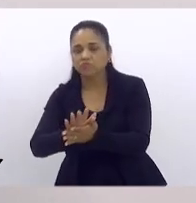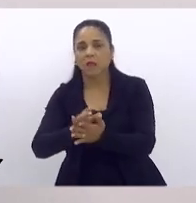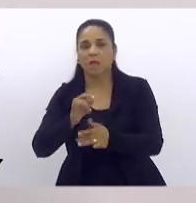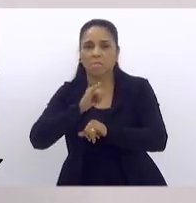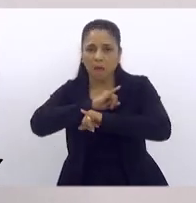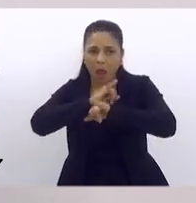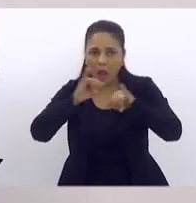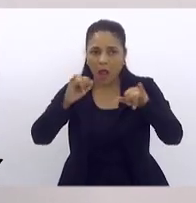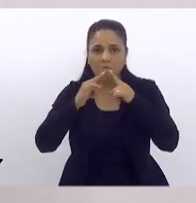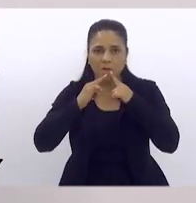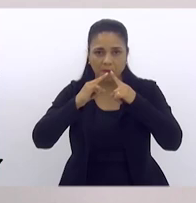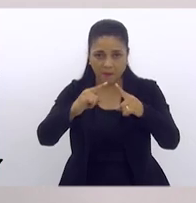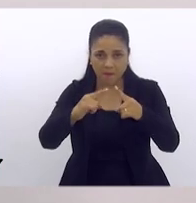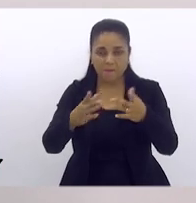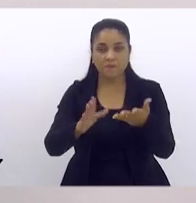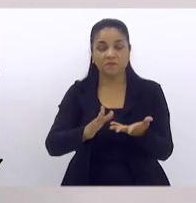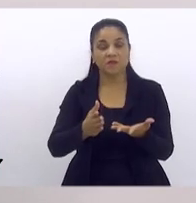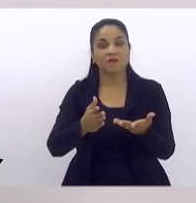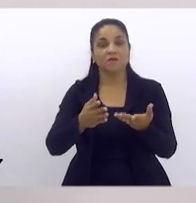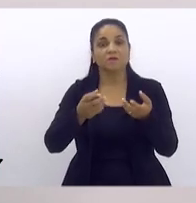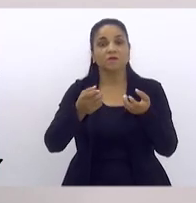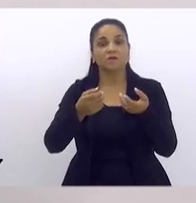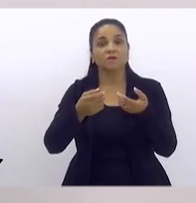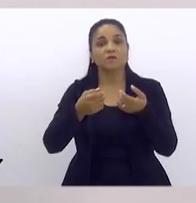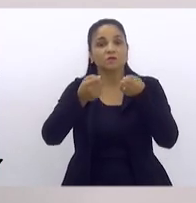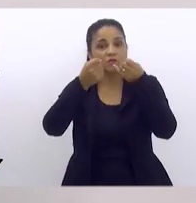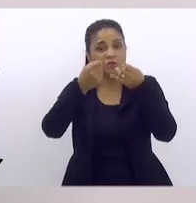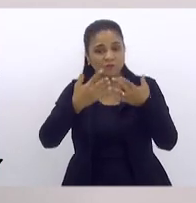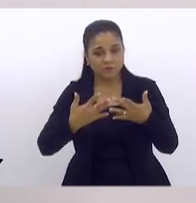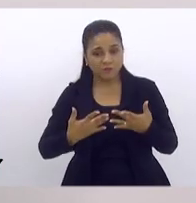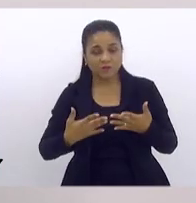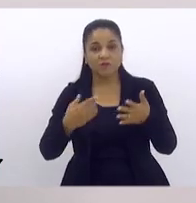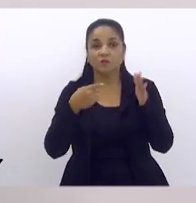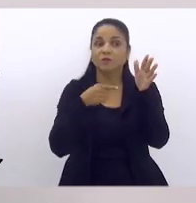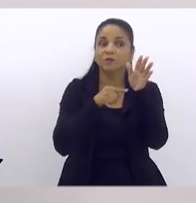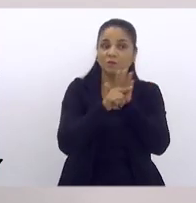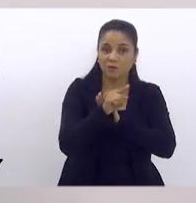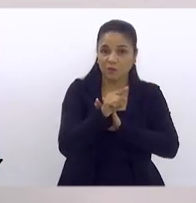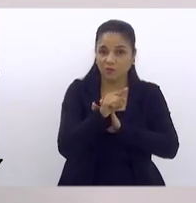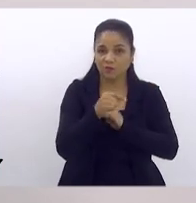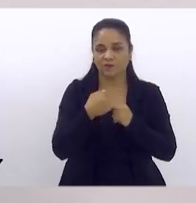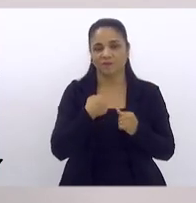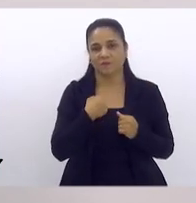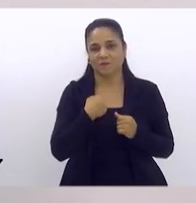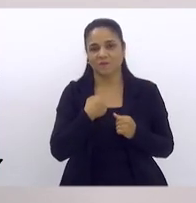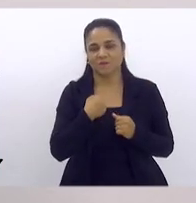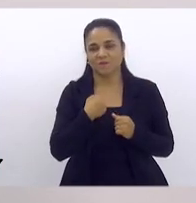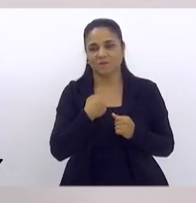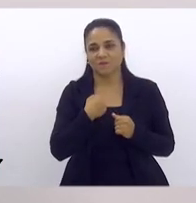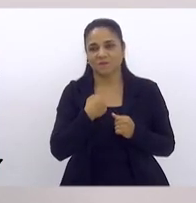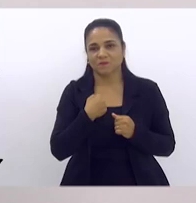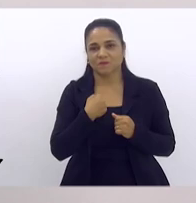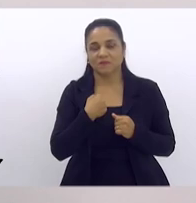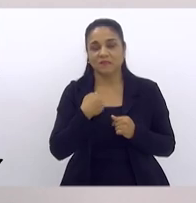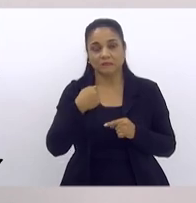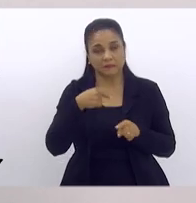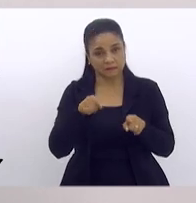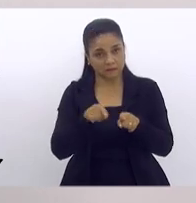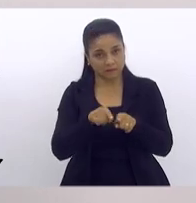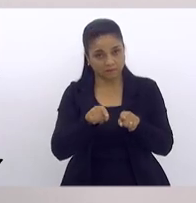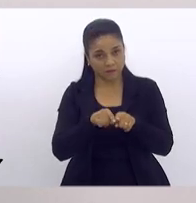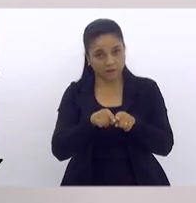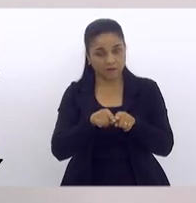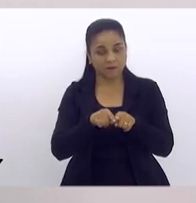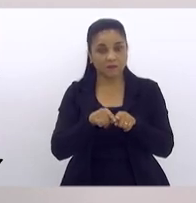E por que que eu tô falando esse essa era uma das perguntas que eu ia fazer porque o que a gente tem que buscar também aqui